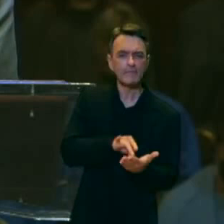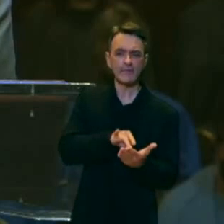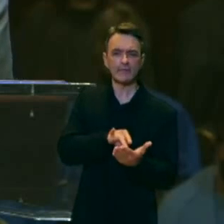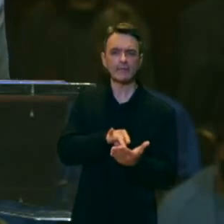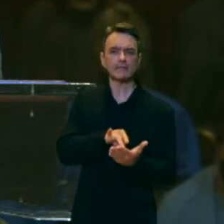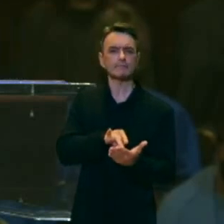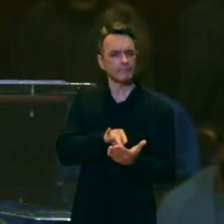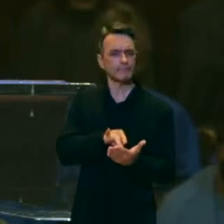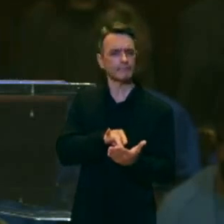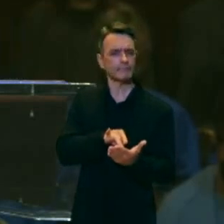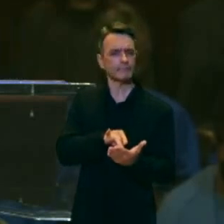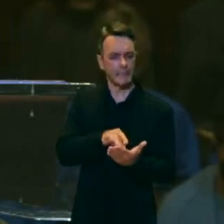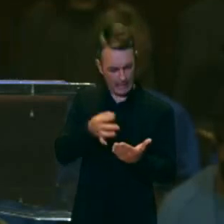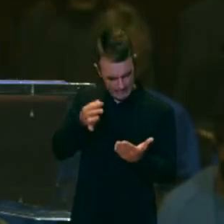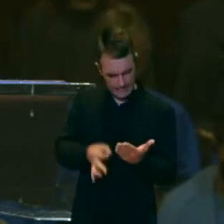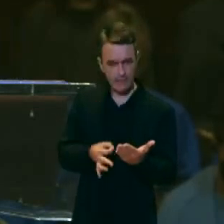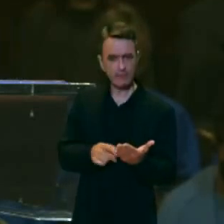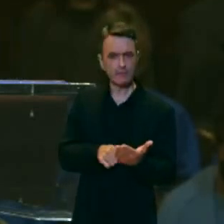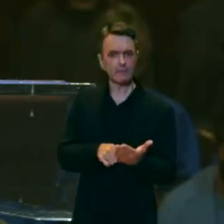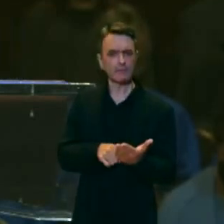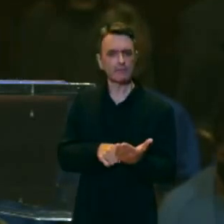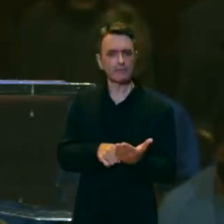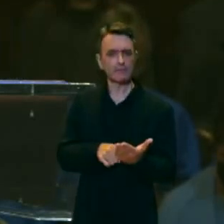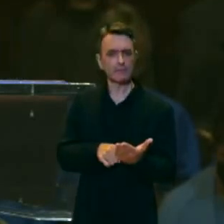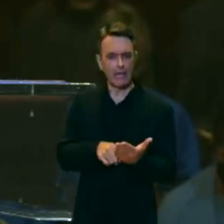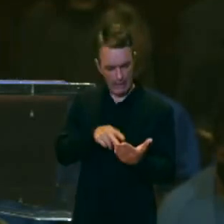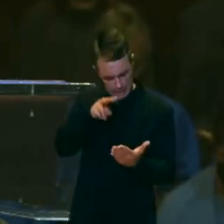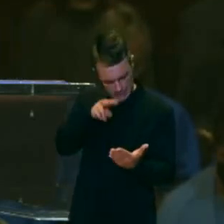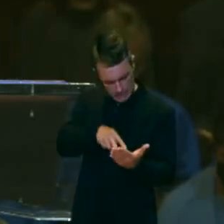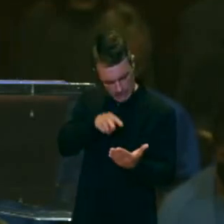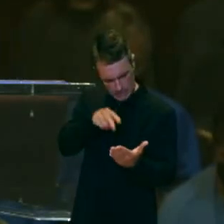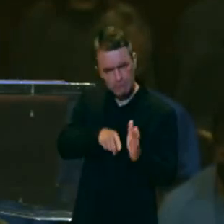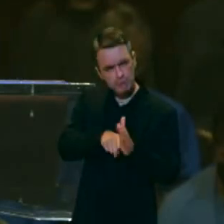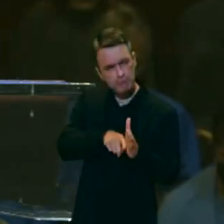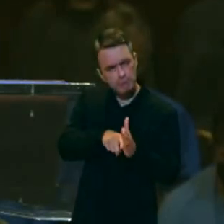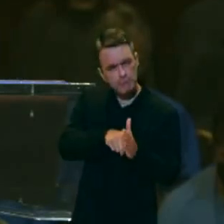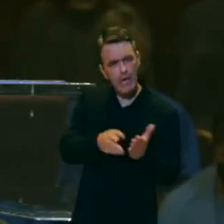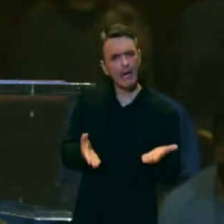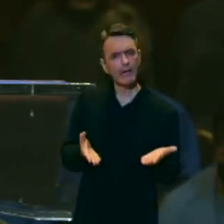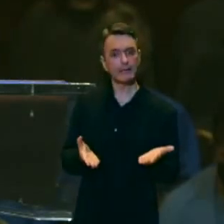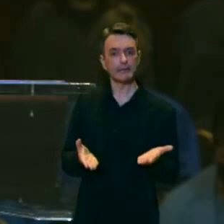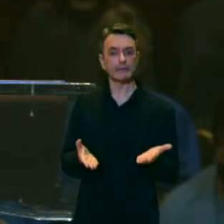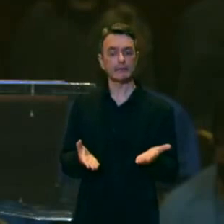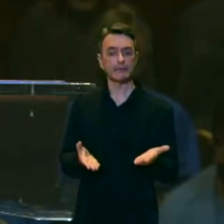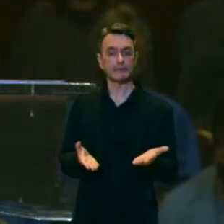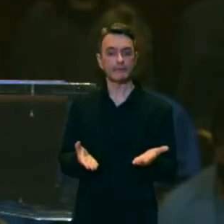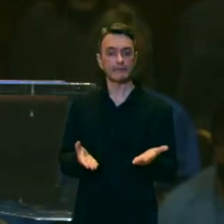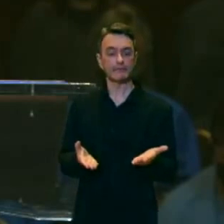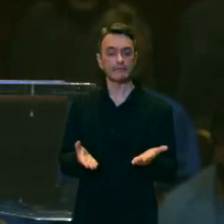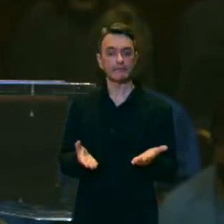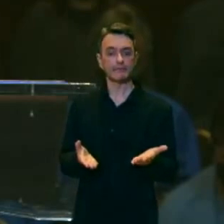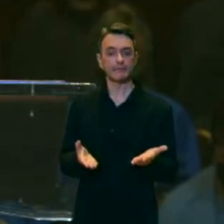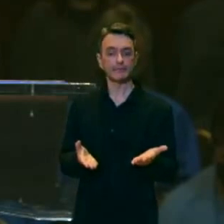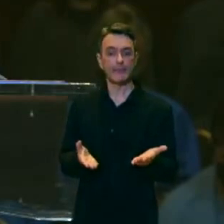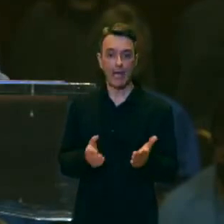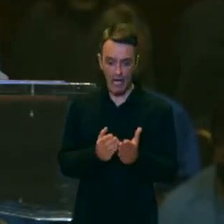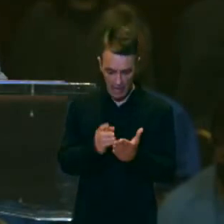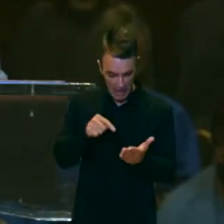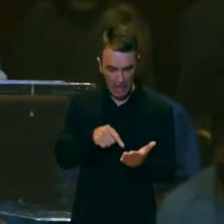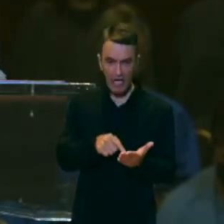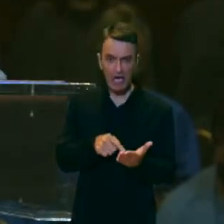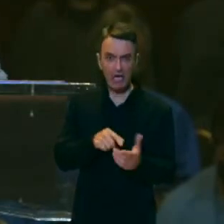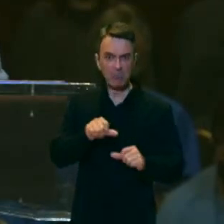relativas, se elas podem ser flexibilizadas ou atualizadas, então elas não são a palavra